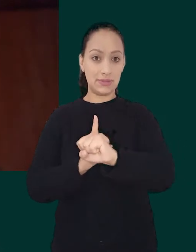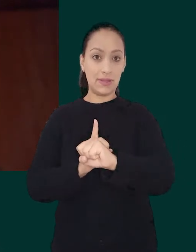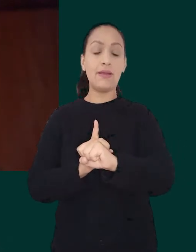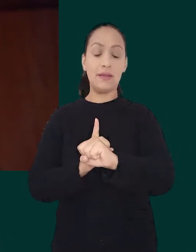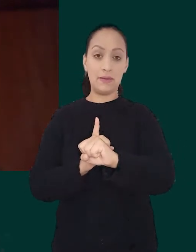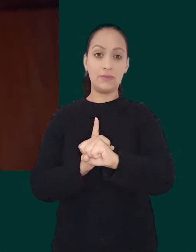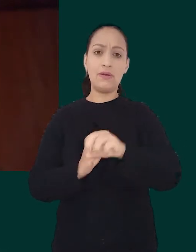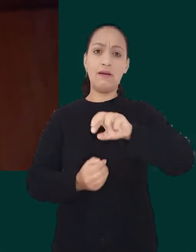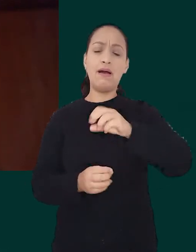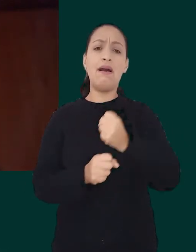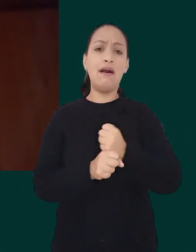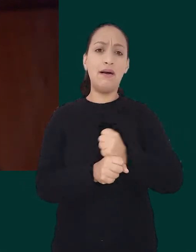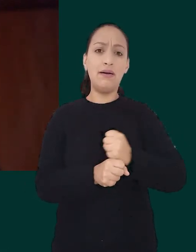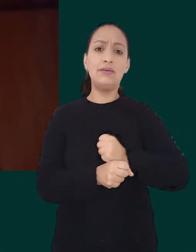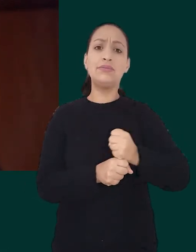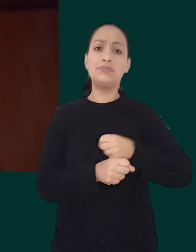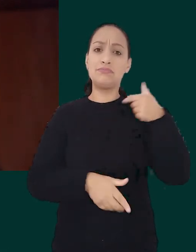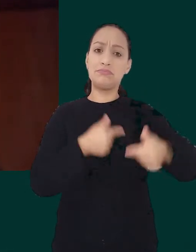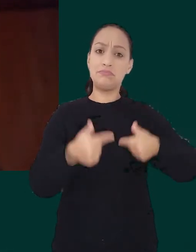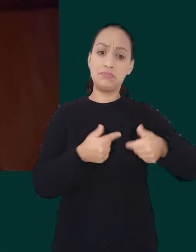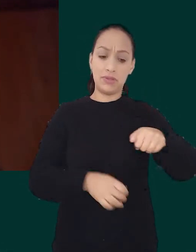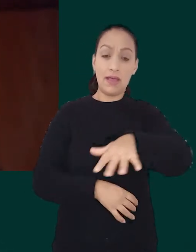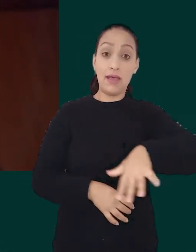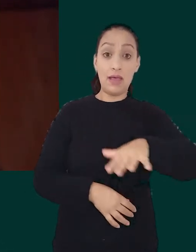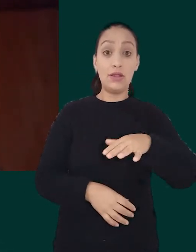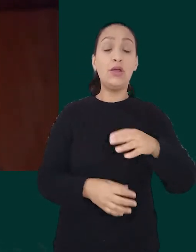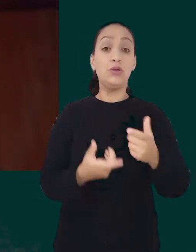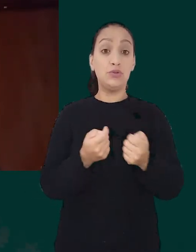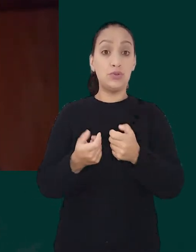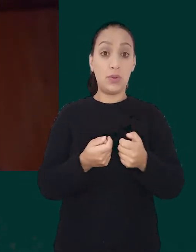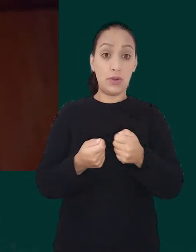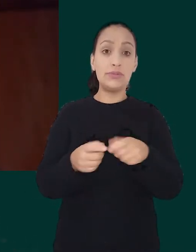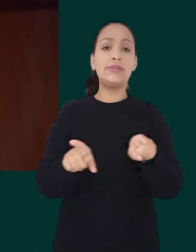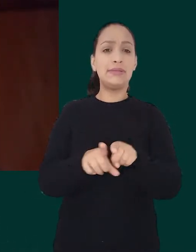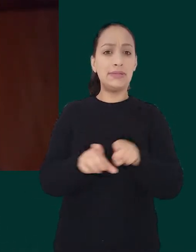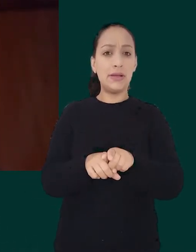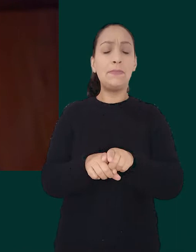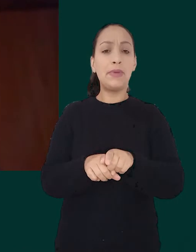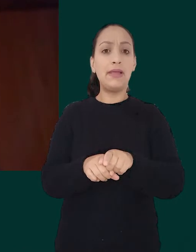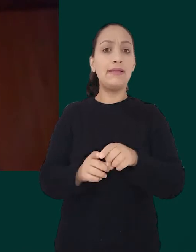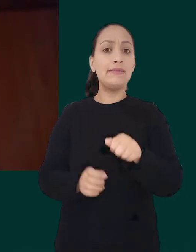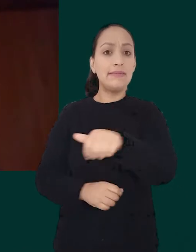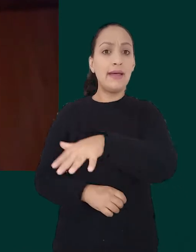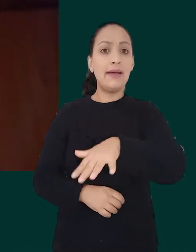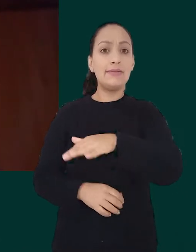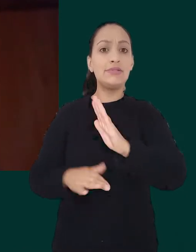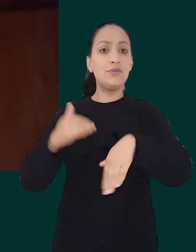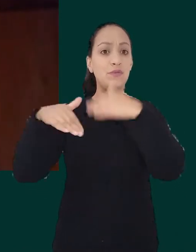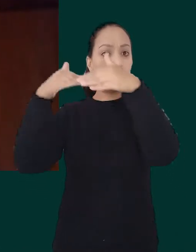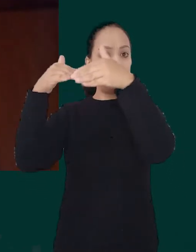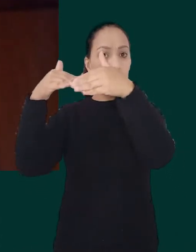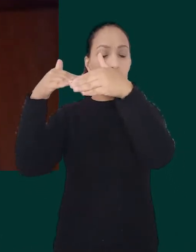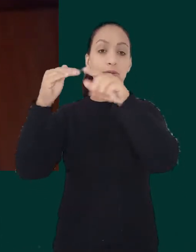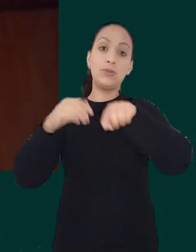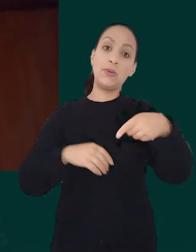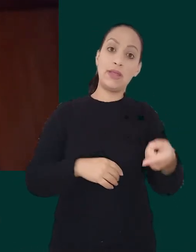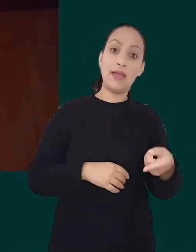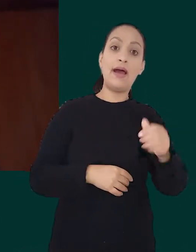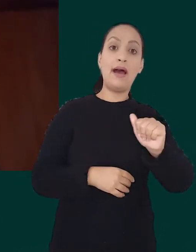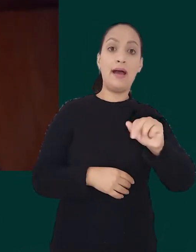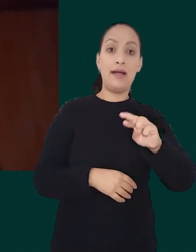atuação na área de jogos e com vários anos de atuação tanto na parte de desenvolvimento quanto na parte de arte de